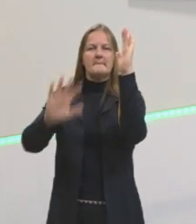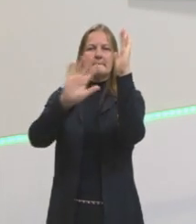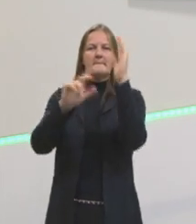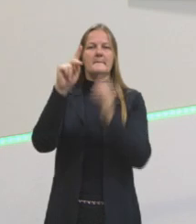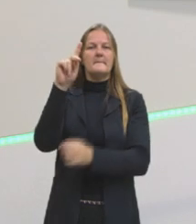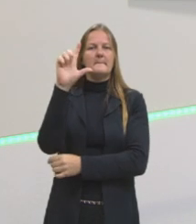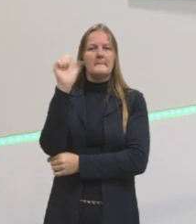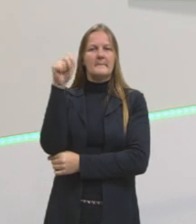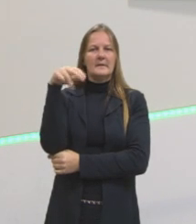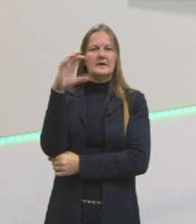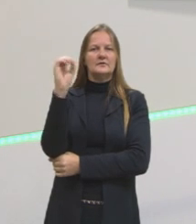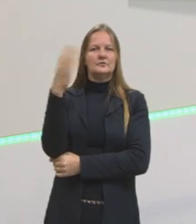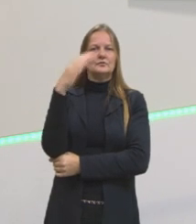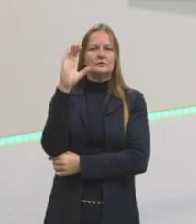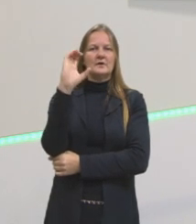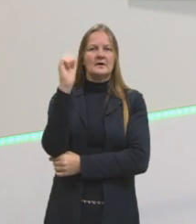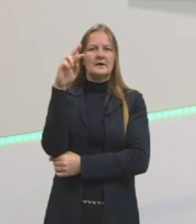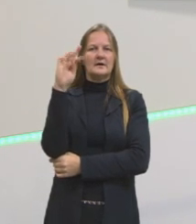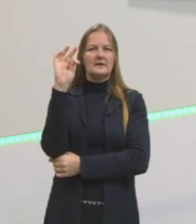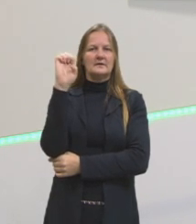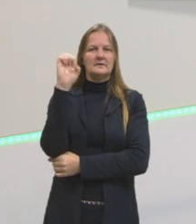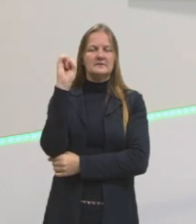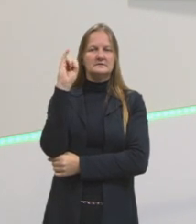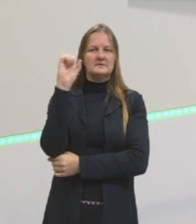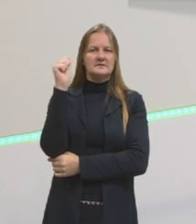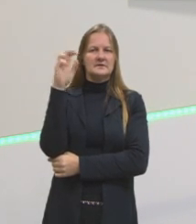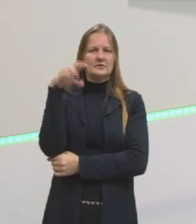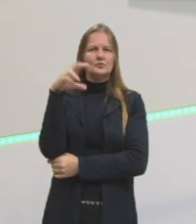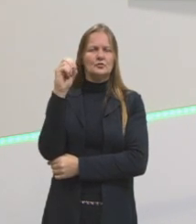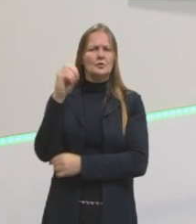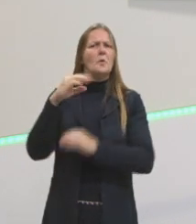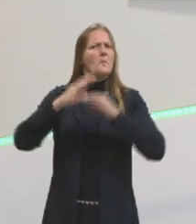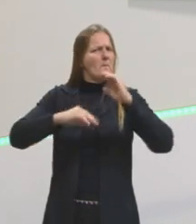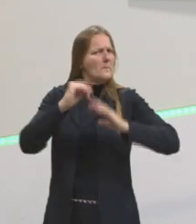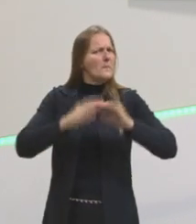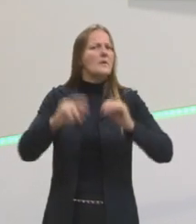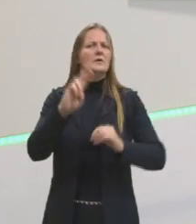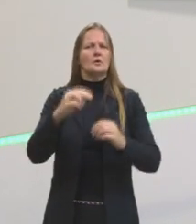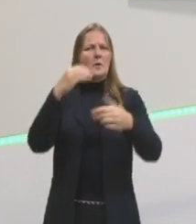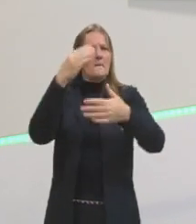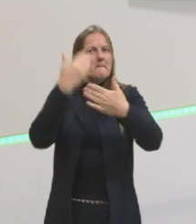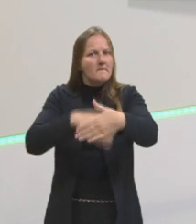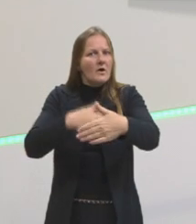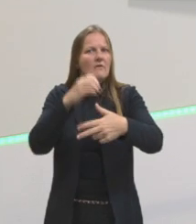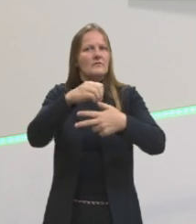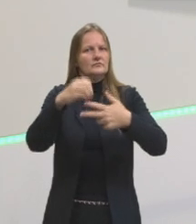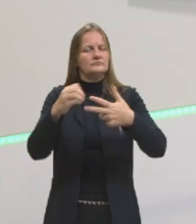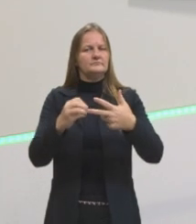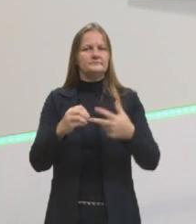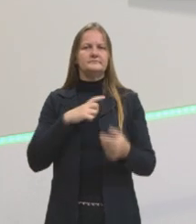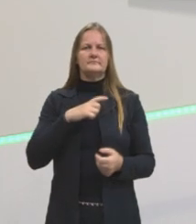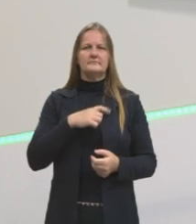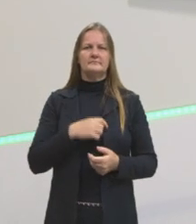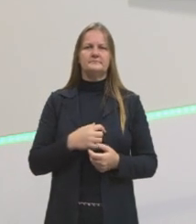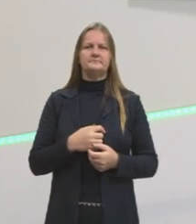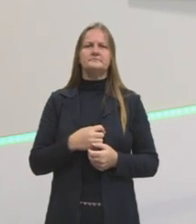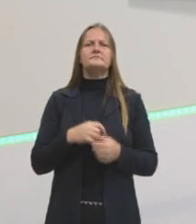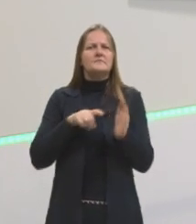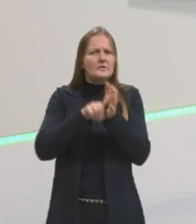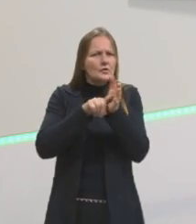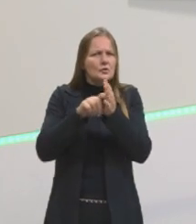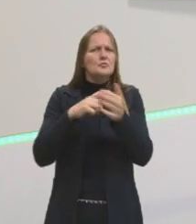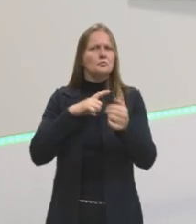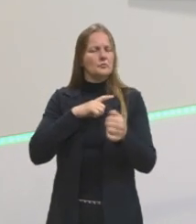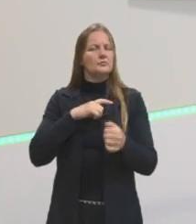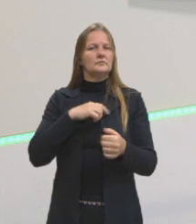EA ideia de gráficos é muito estudada e muito aplicado então nas provas do Enem ou seja muitas questões